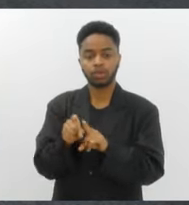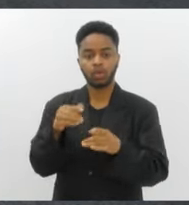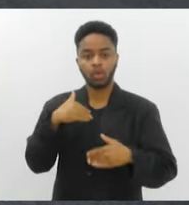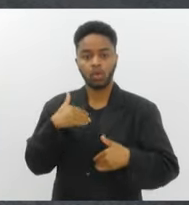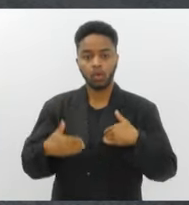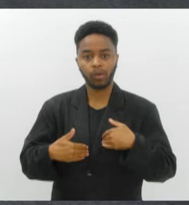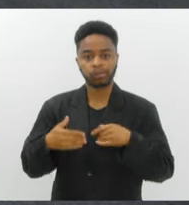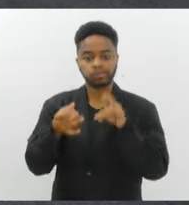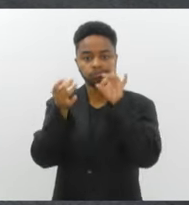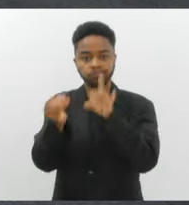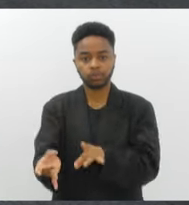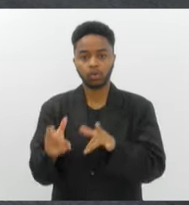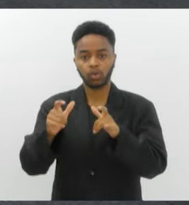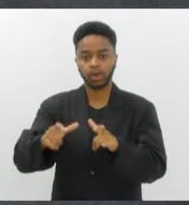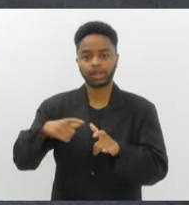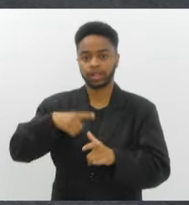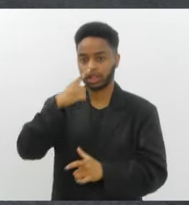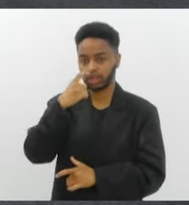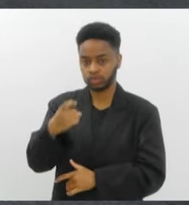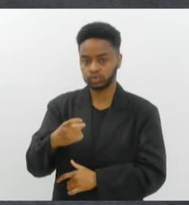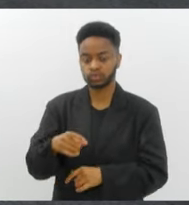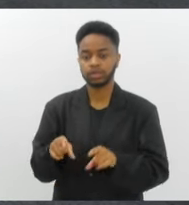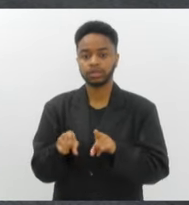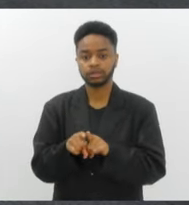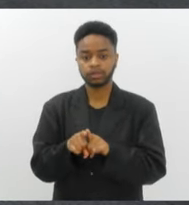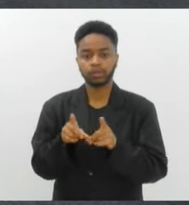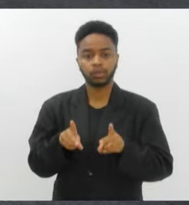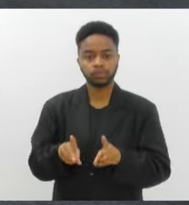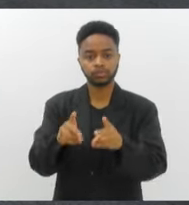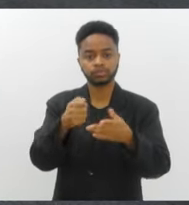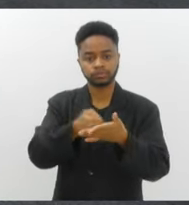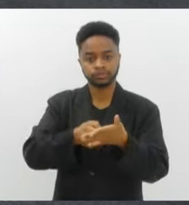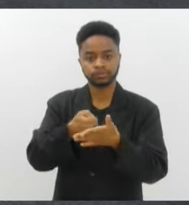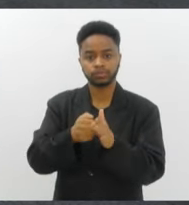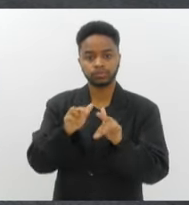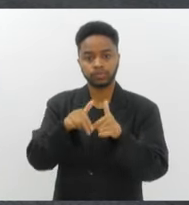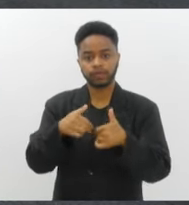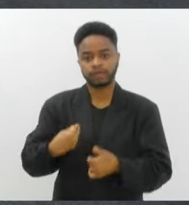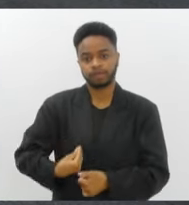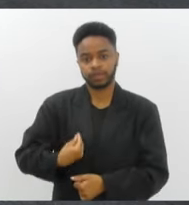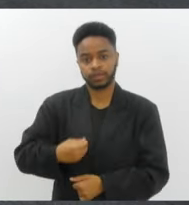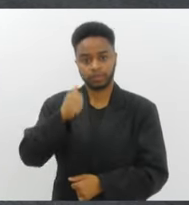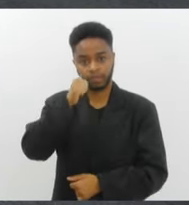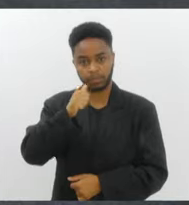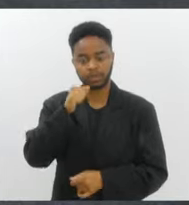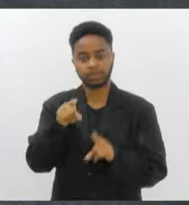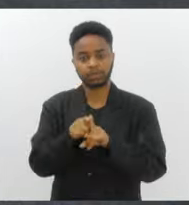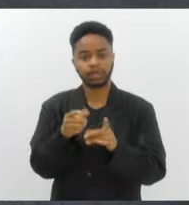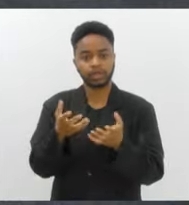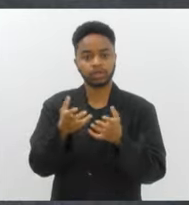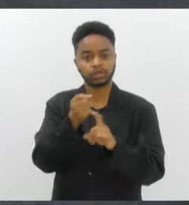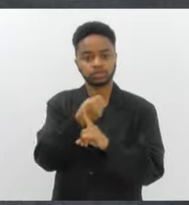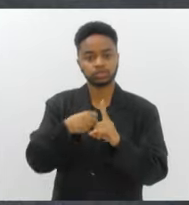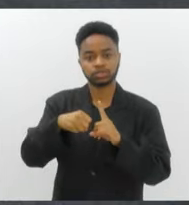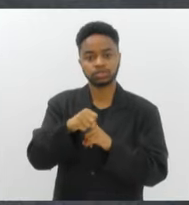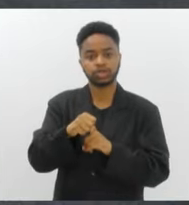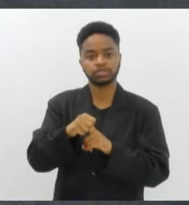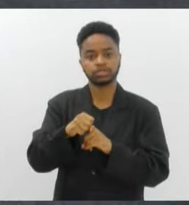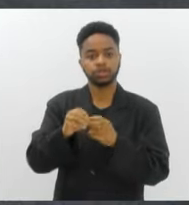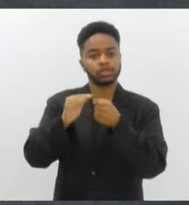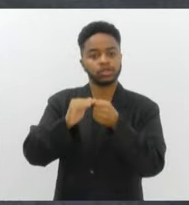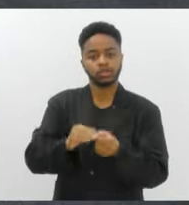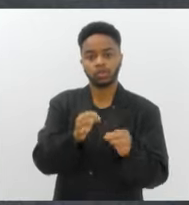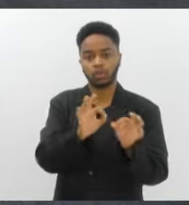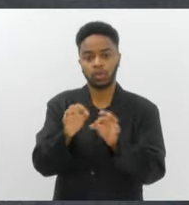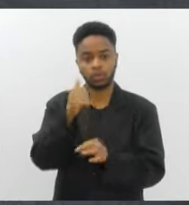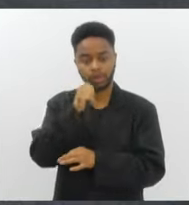Então, sigamos aí na luta pela vida das nossas mulheres e que uma sociedade que não violenta mulheres é uma sociedade boa